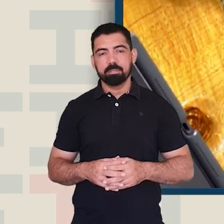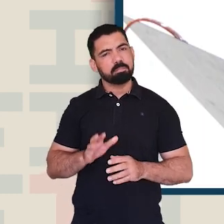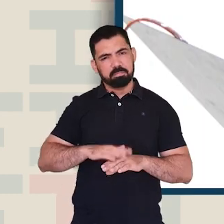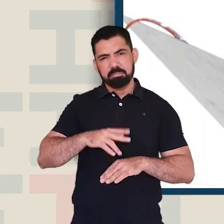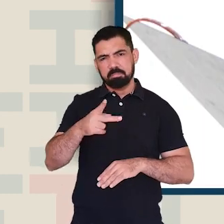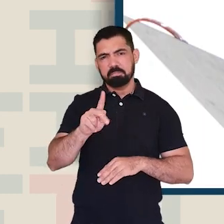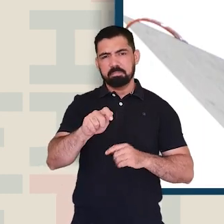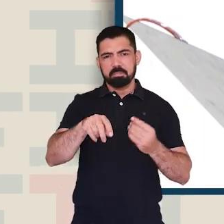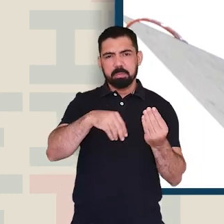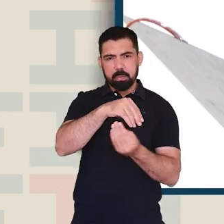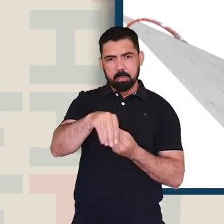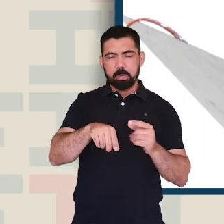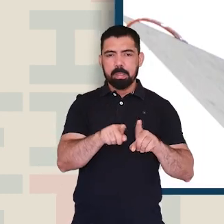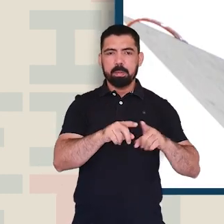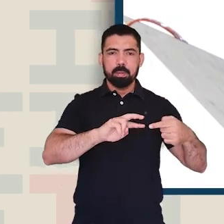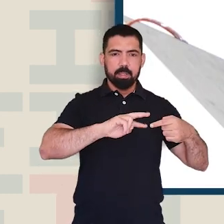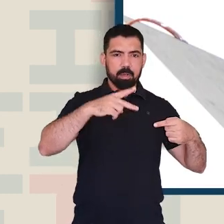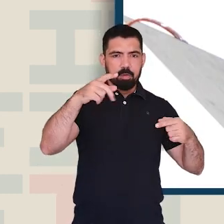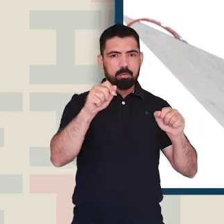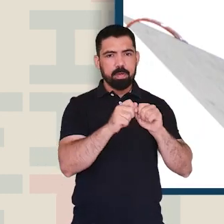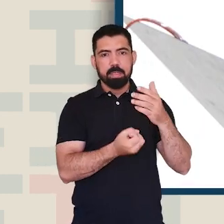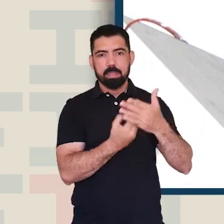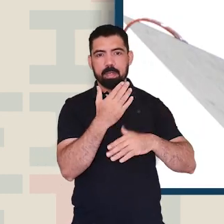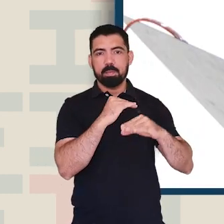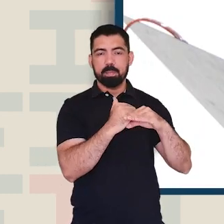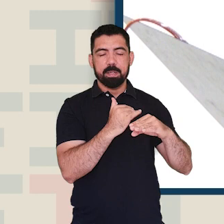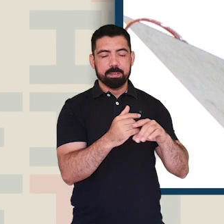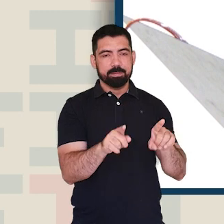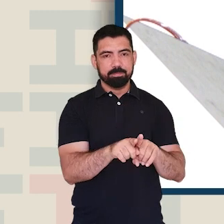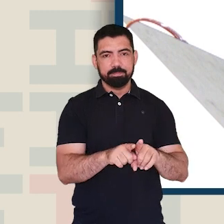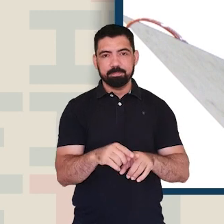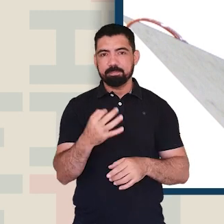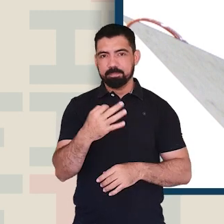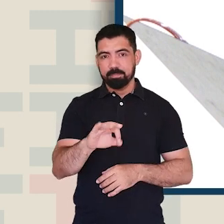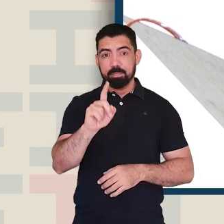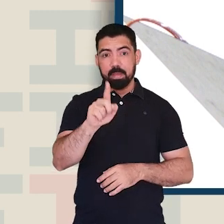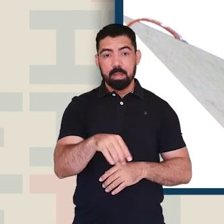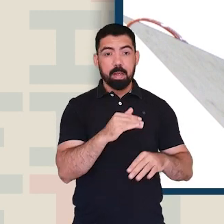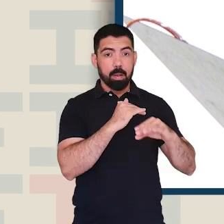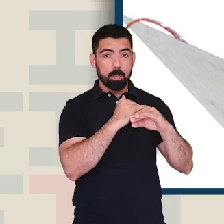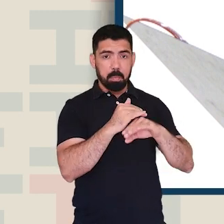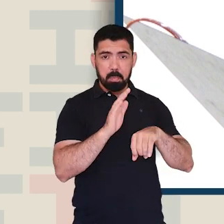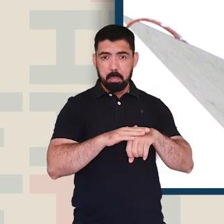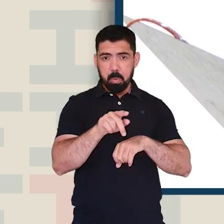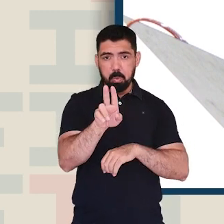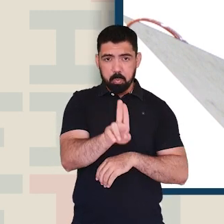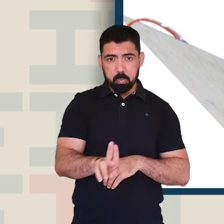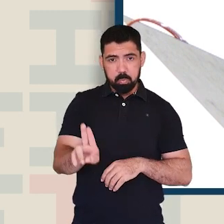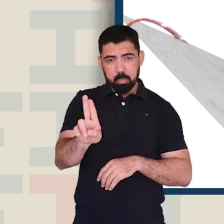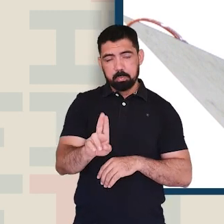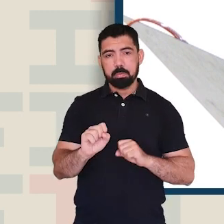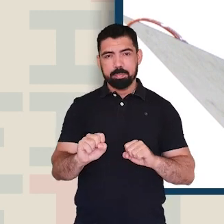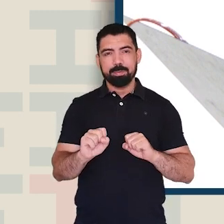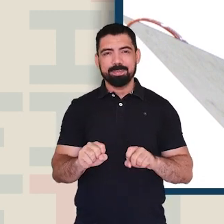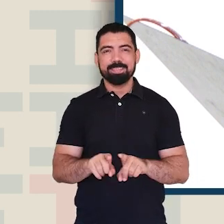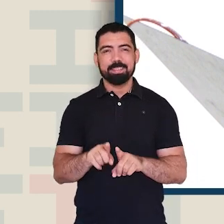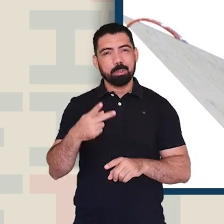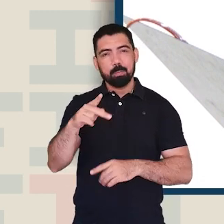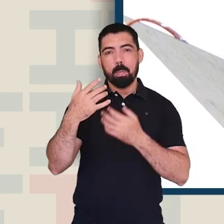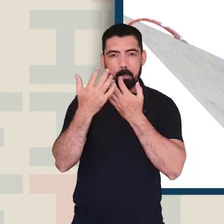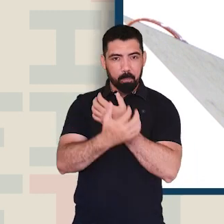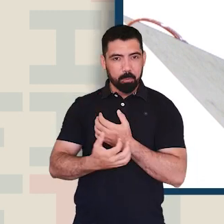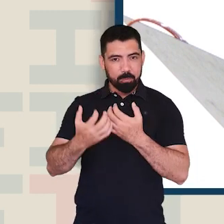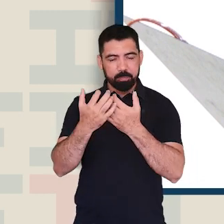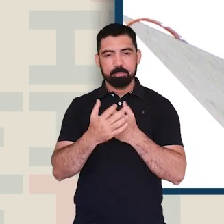Você pode misturar com a escala e fazer esse padrão, né? Então, é um padrão que também você pode usar.